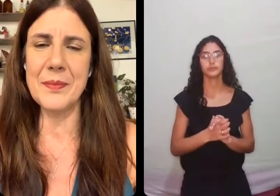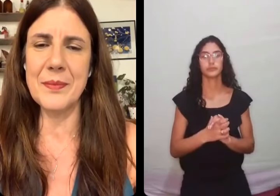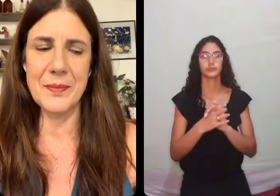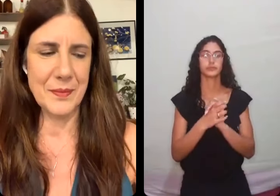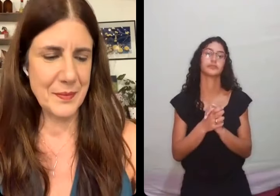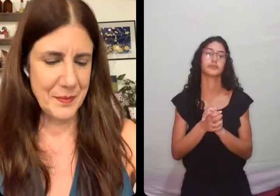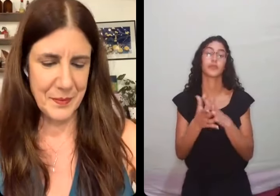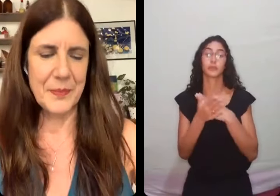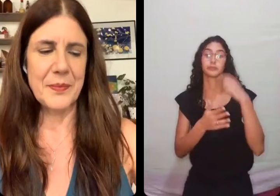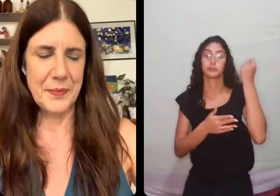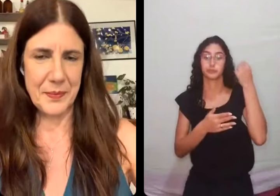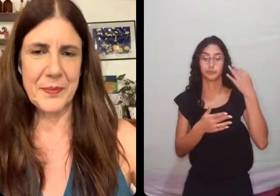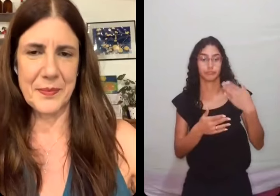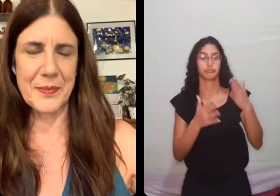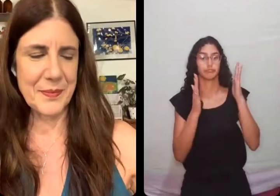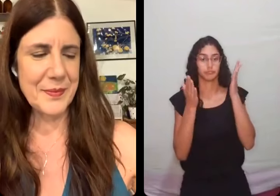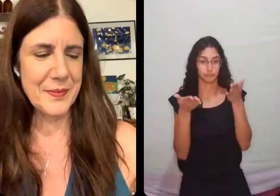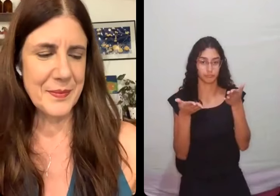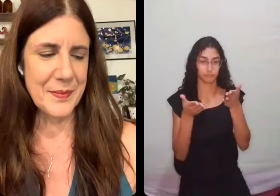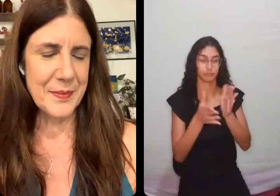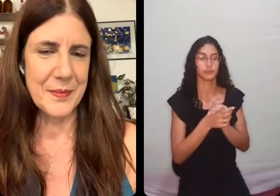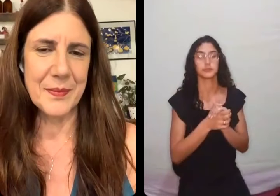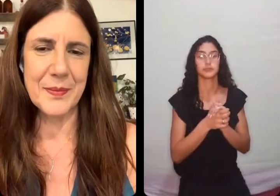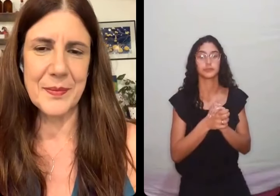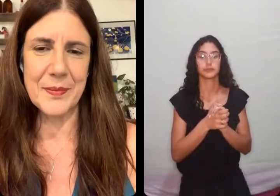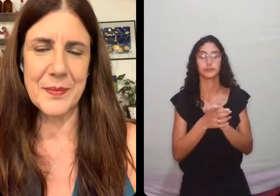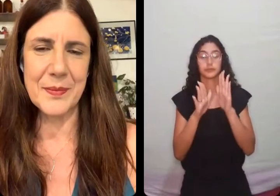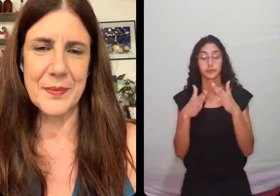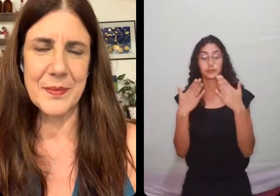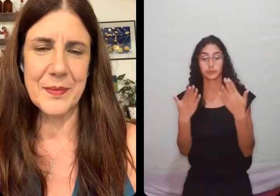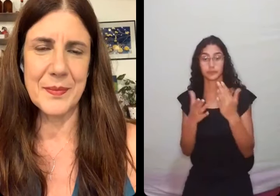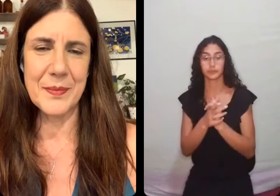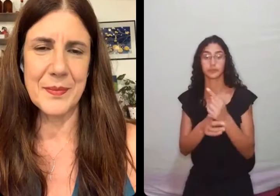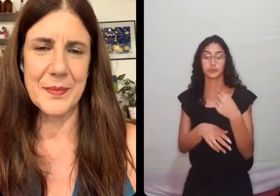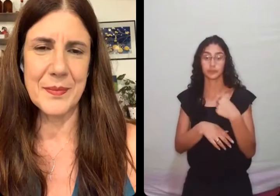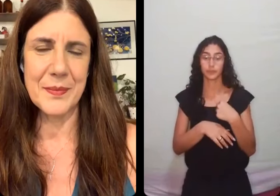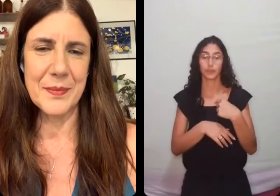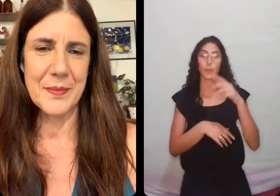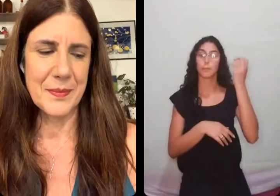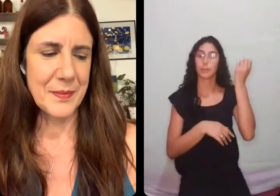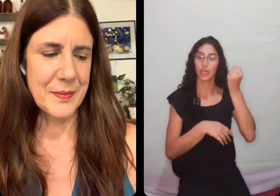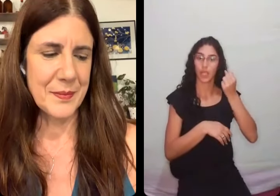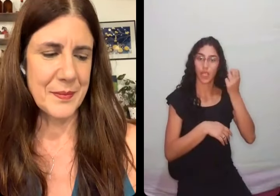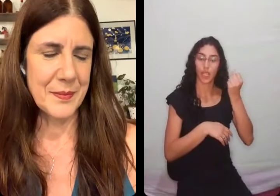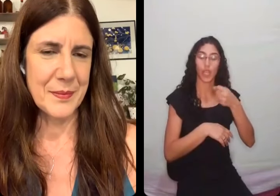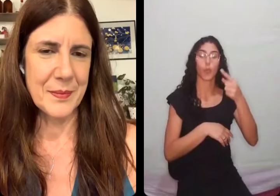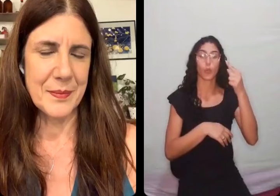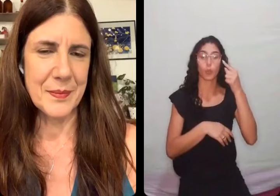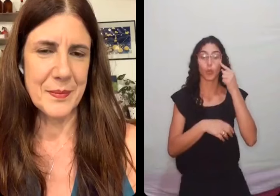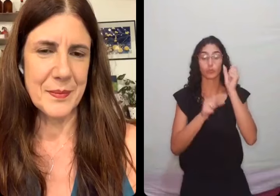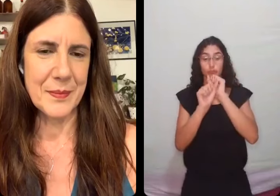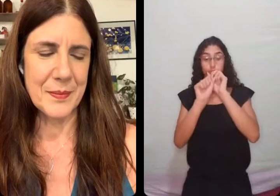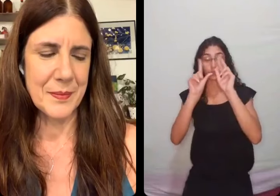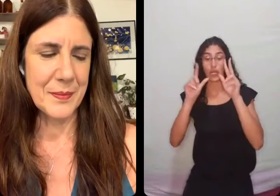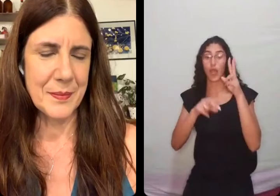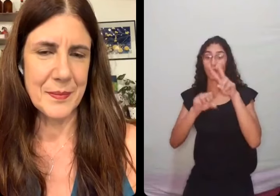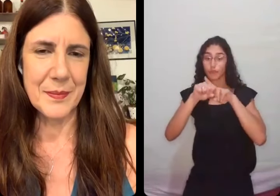autodescrição. Eu sou branca. Tenho os olhos claros, olhos verdes.